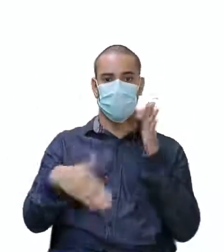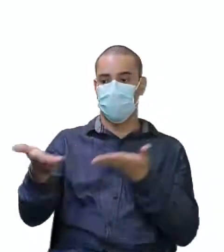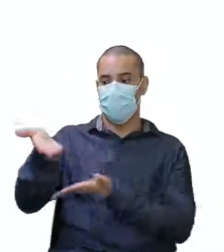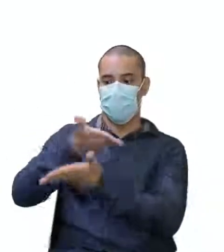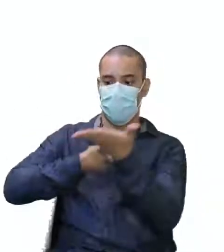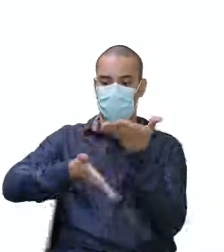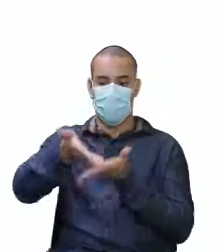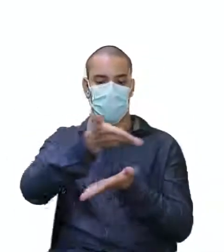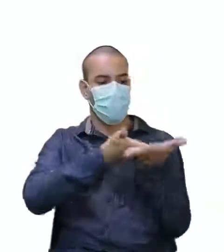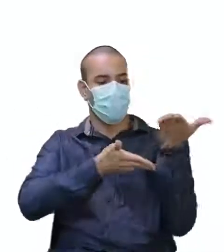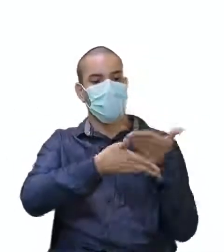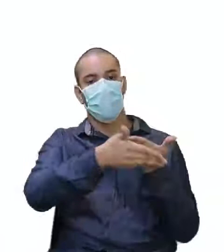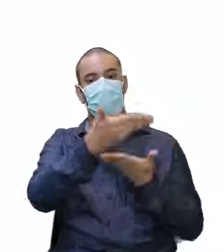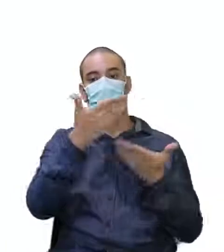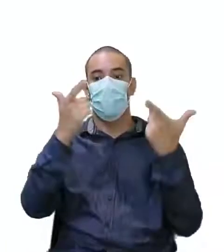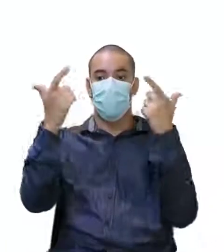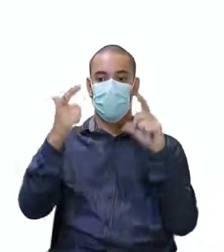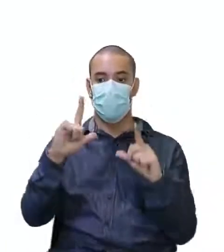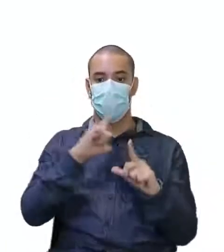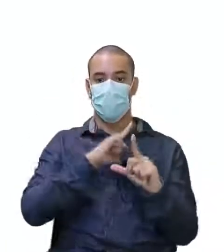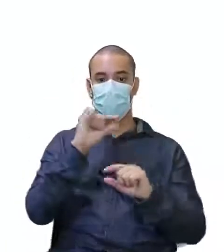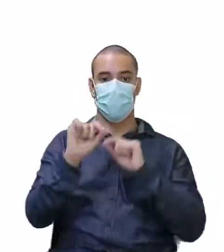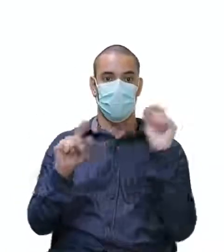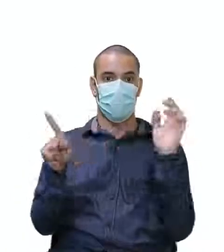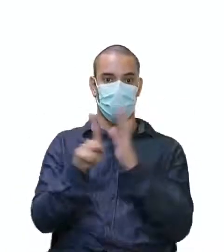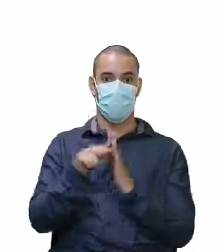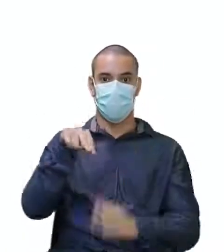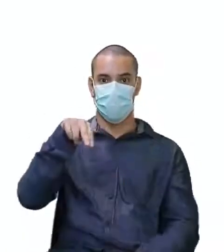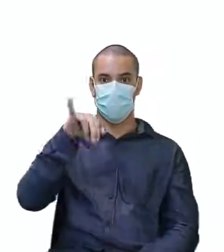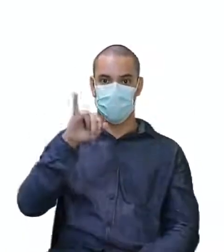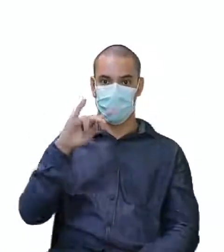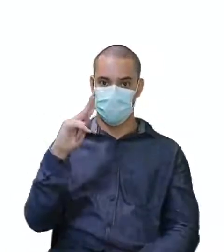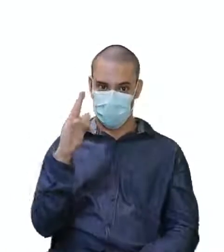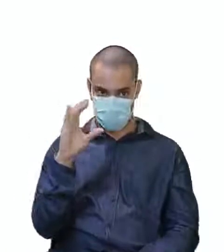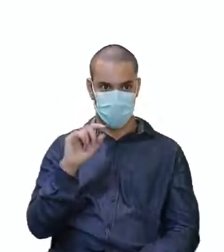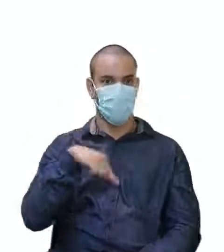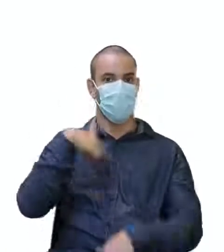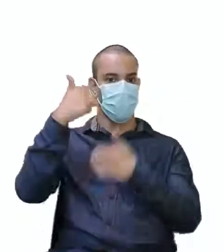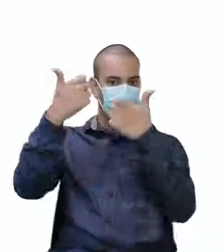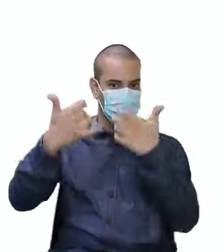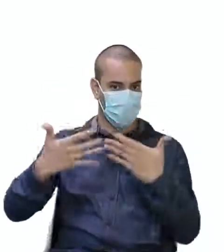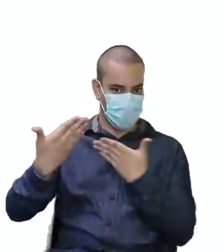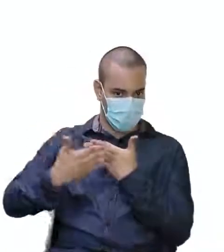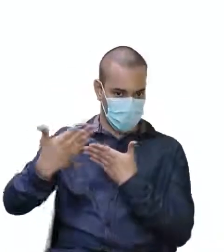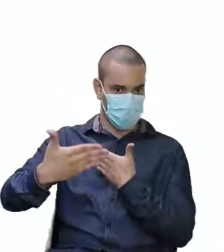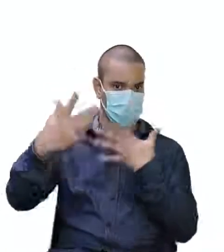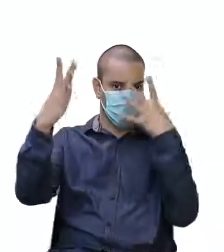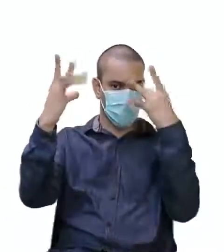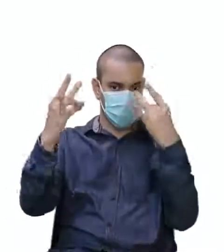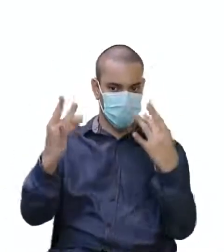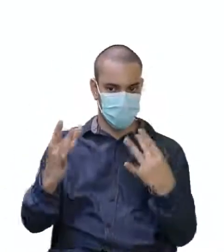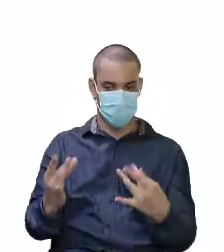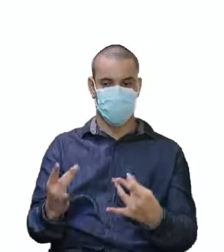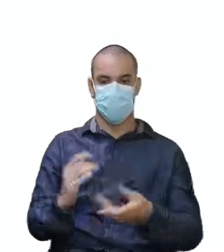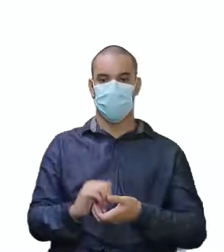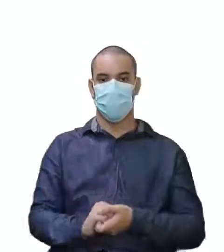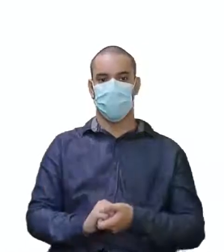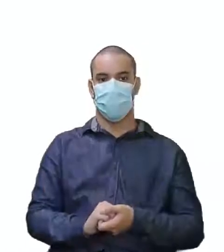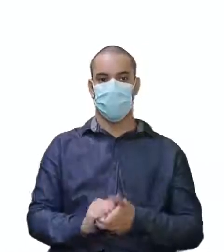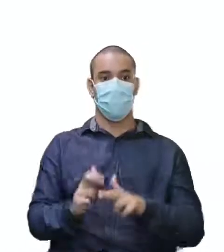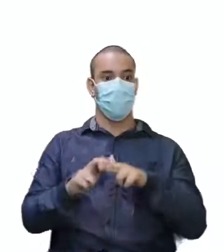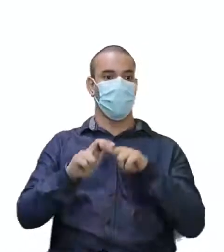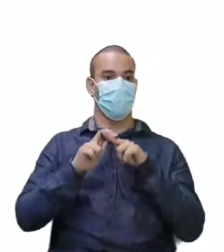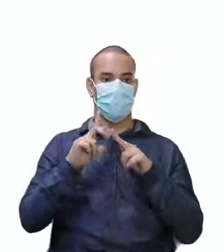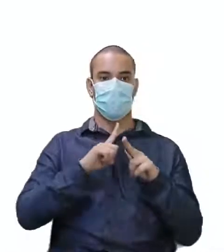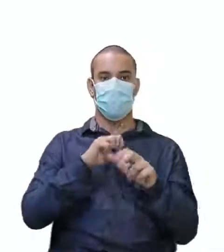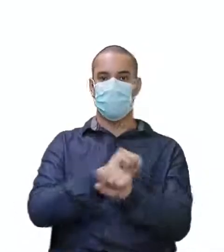ecológica entre eles, onde entra a questão do nicho, que a gente vai já ver, as definições, entendeu? Então, ele não